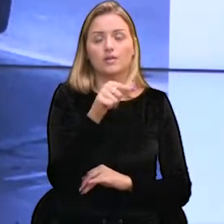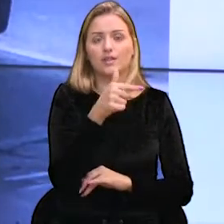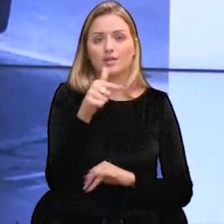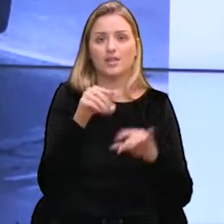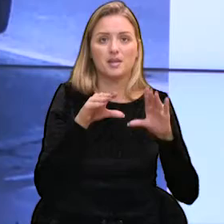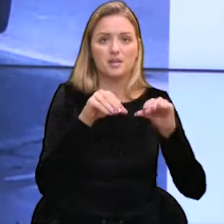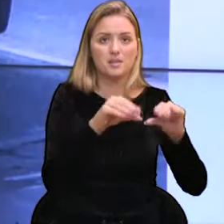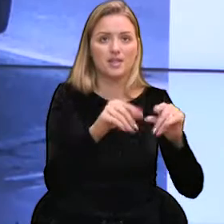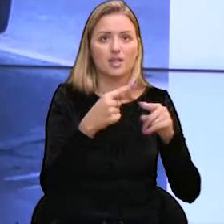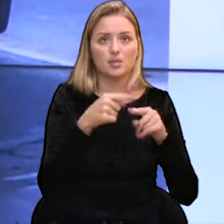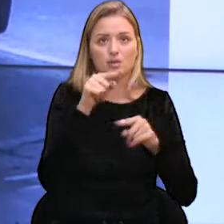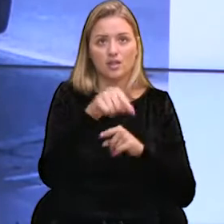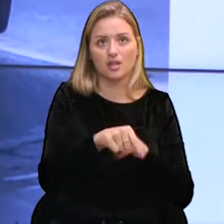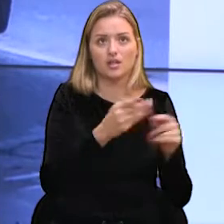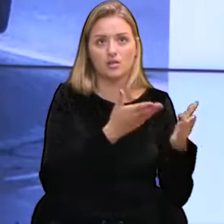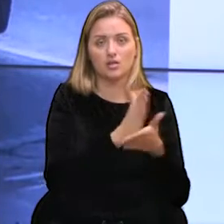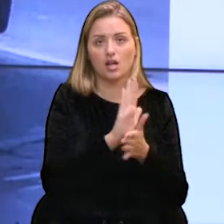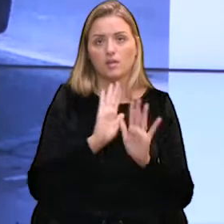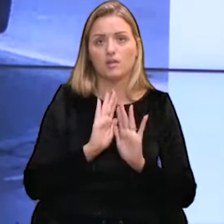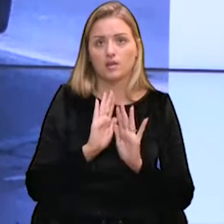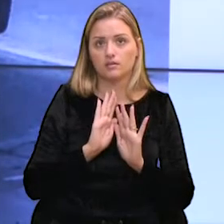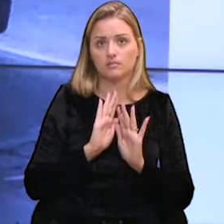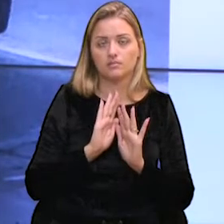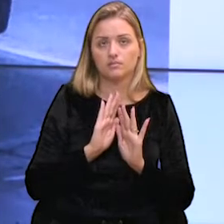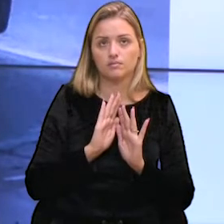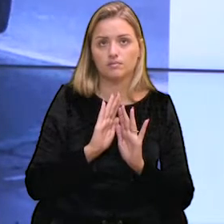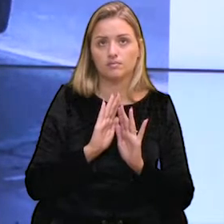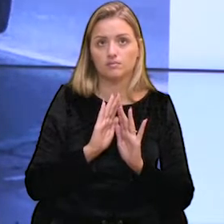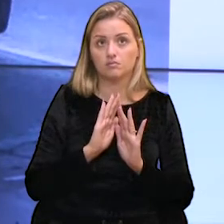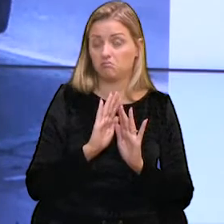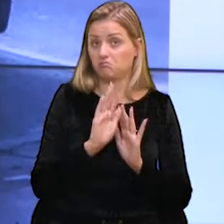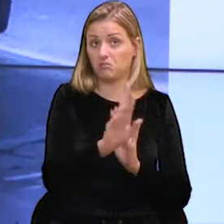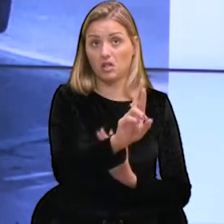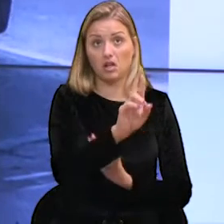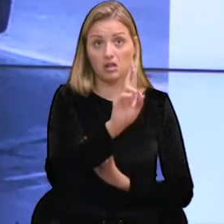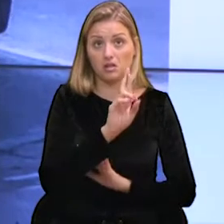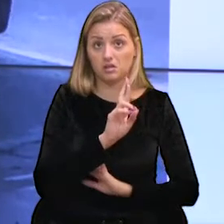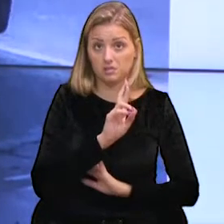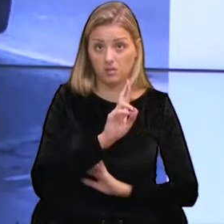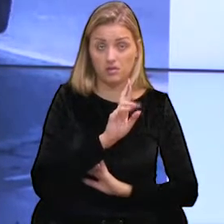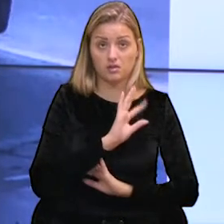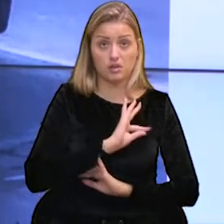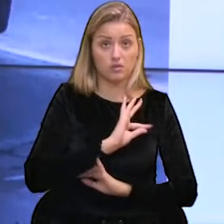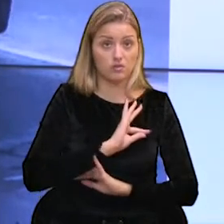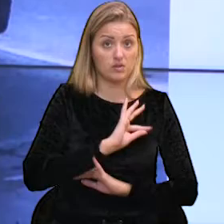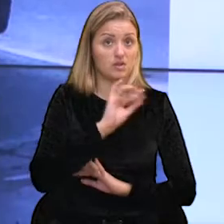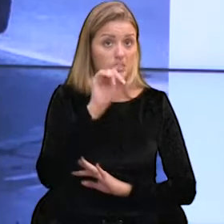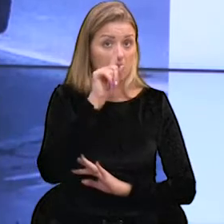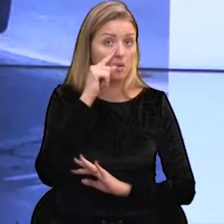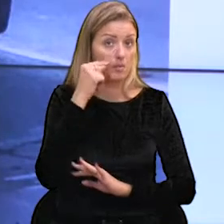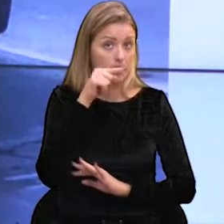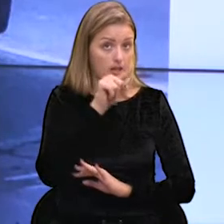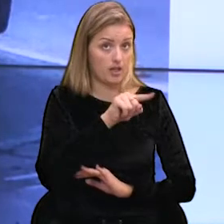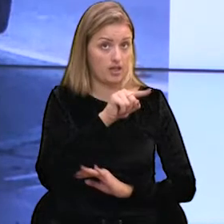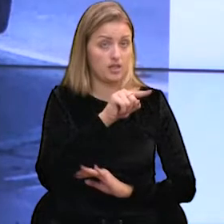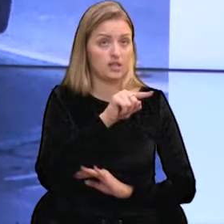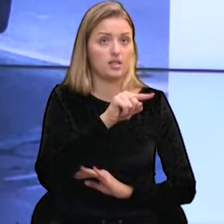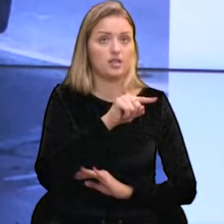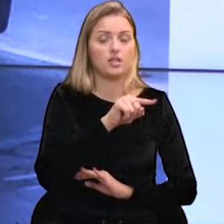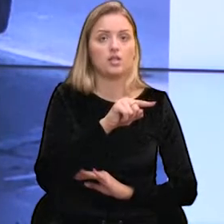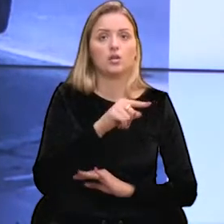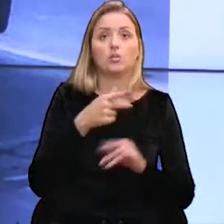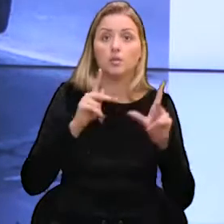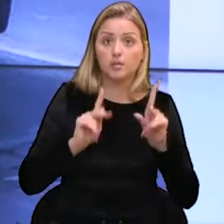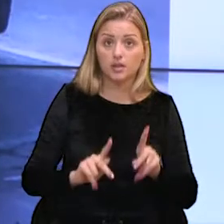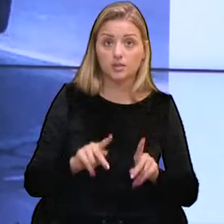meter aqui porque isso aqui está autorizado. A sua resposta a um cidadão que estava caminhando com a sua filha